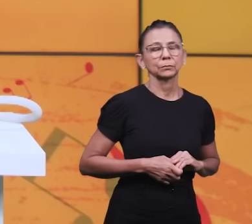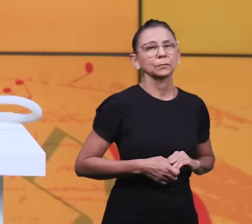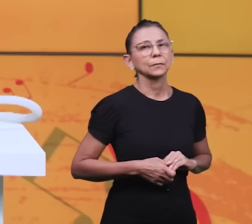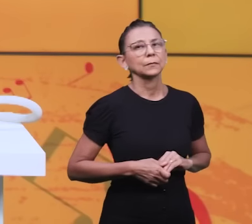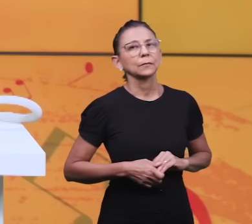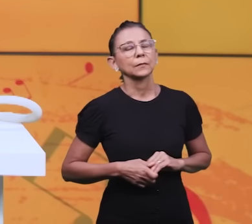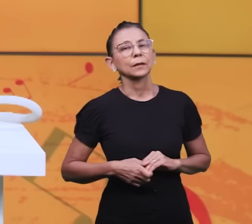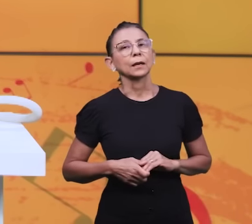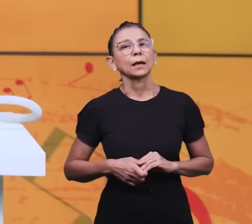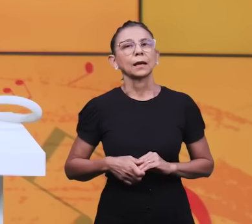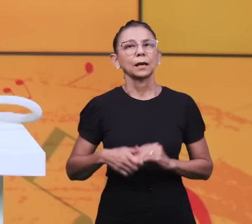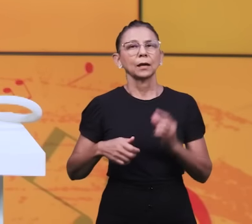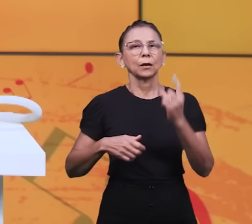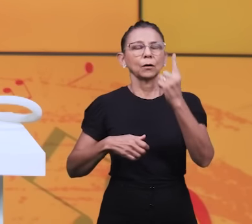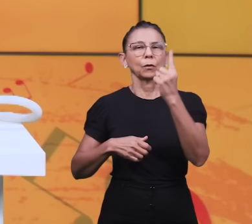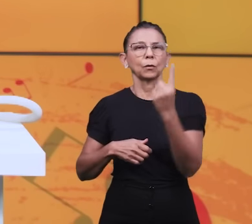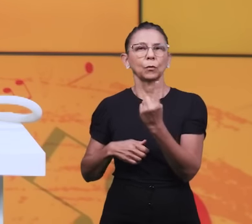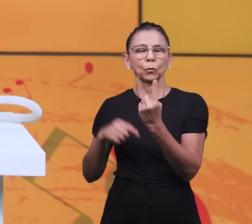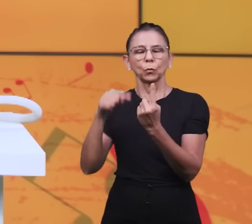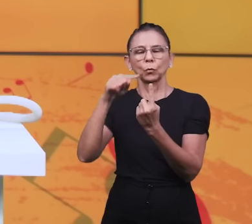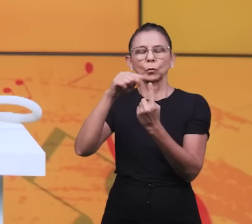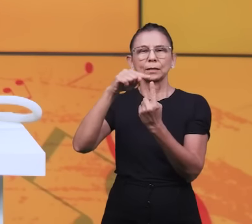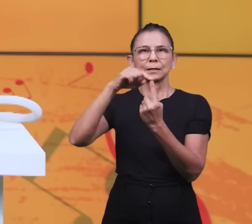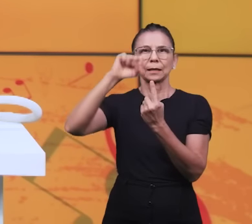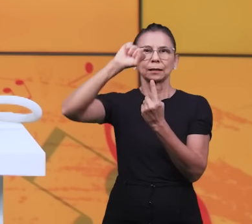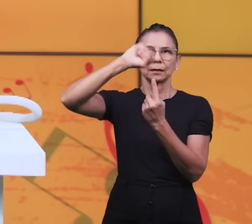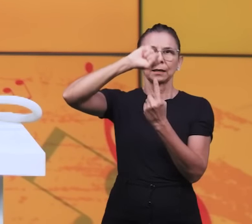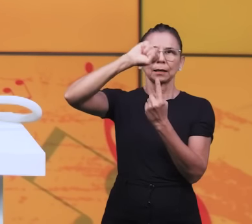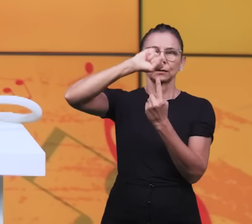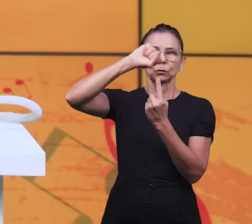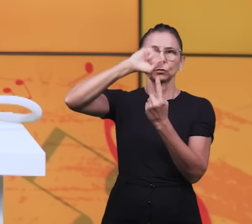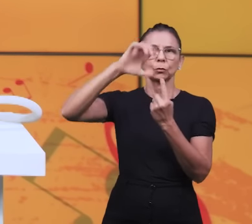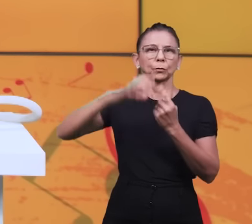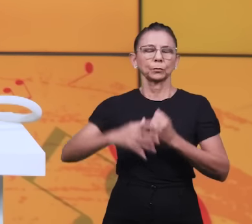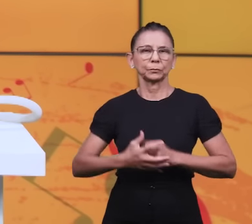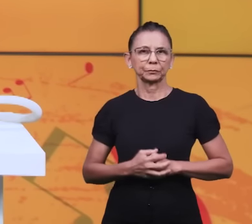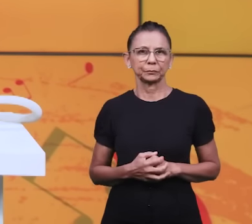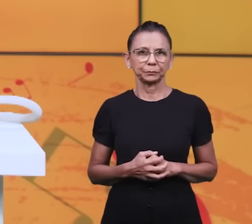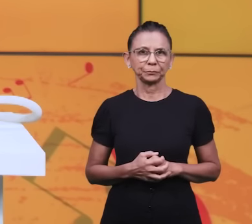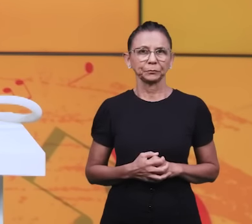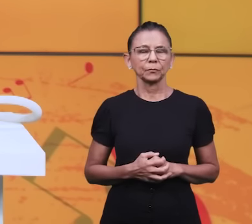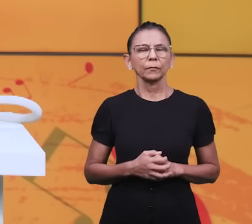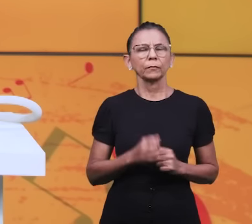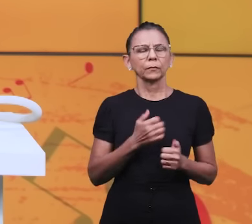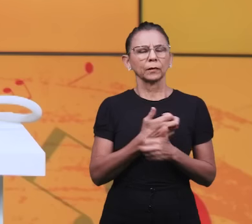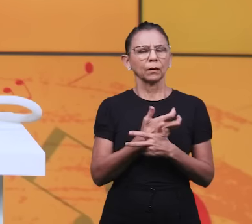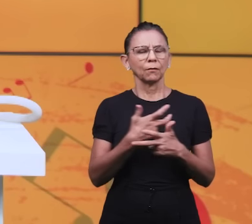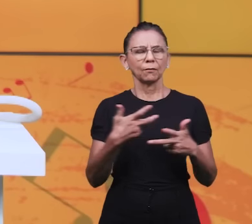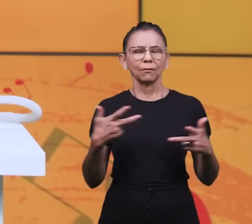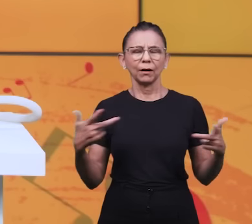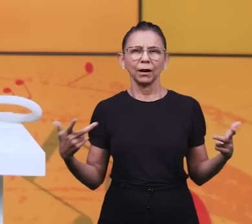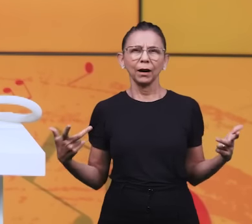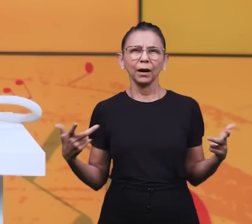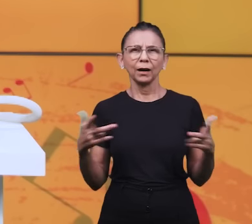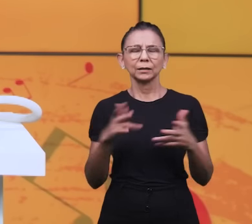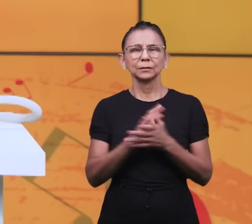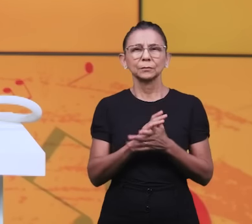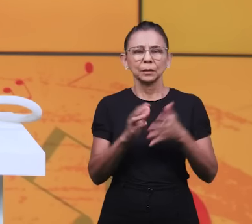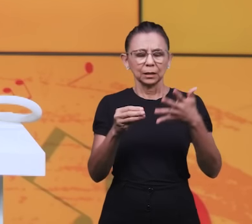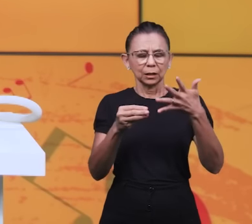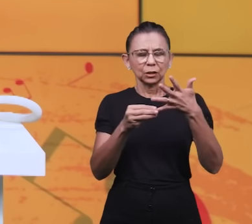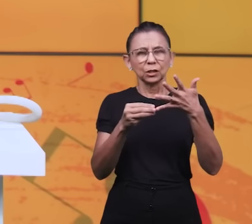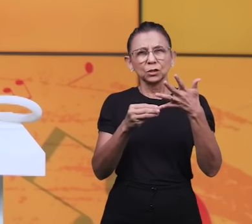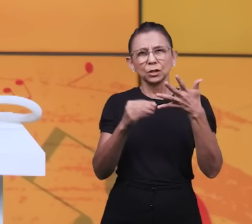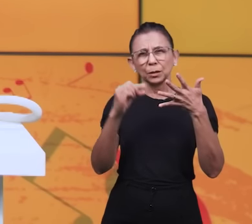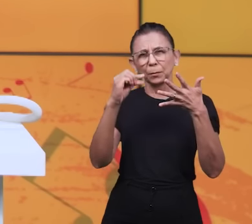sobre a linha que vai tocar um oitava acima falamos sobre apogiatura que aquela notinha pequena